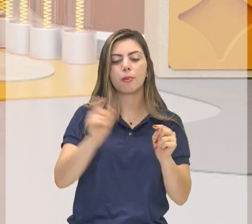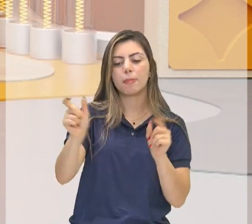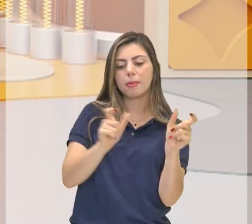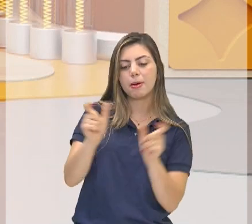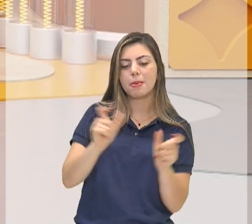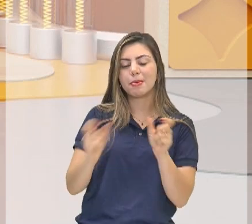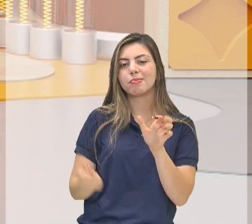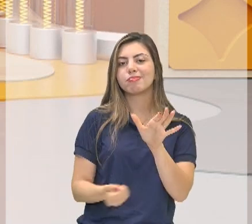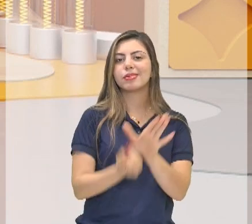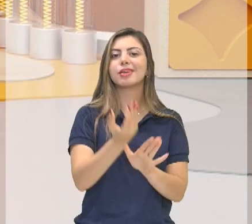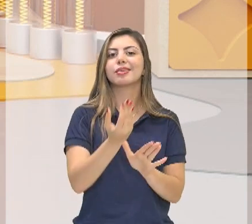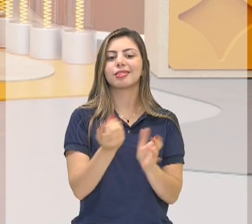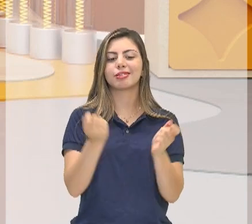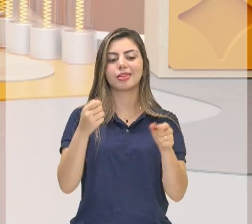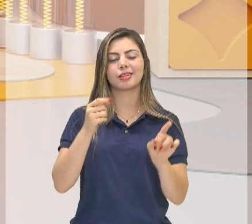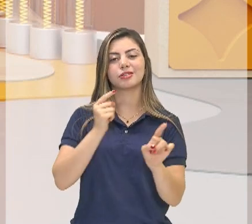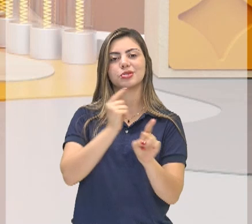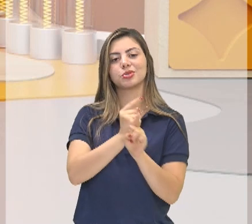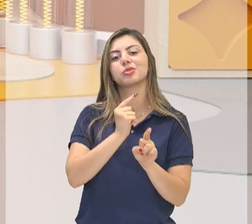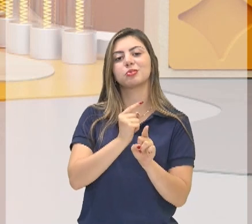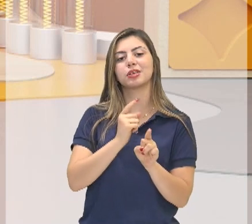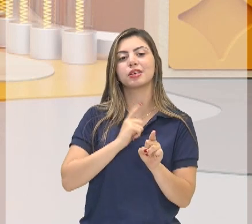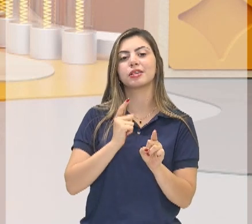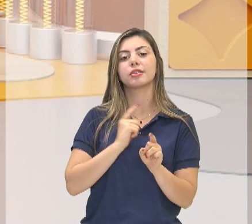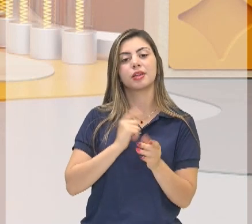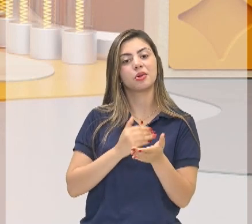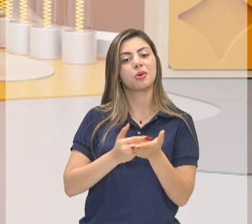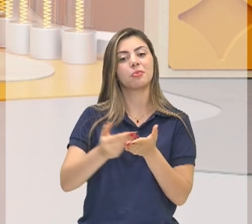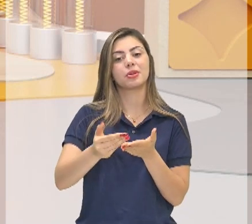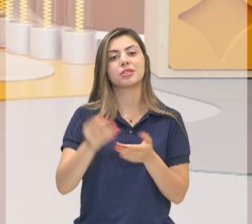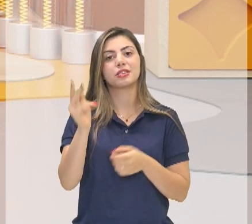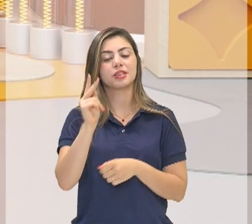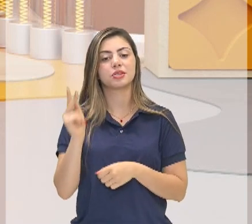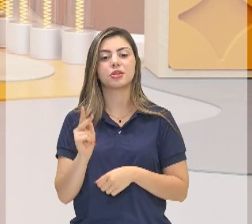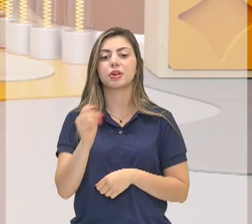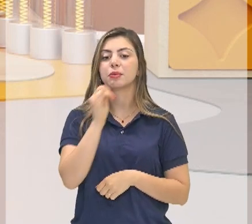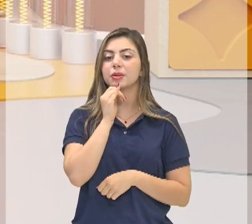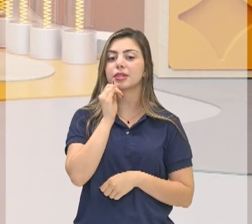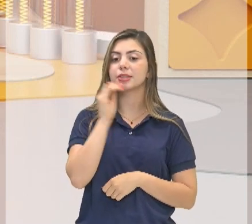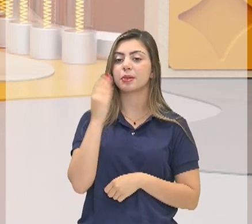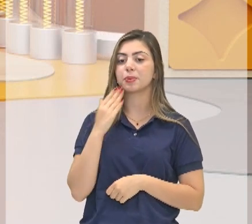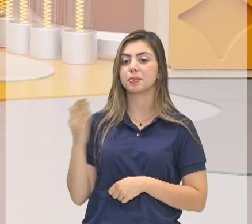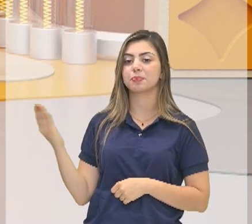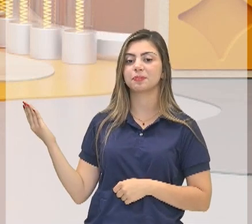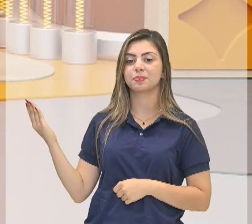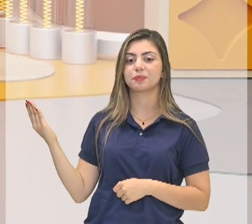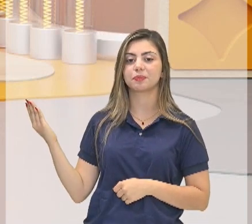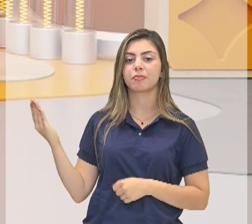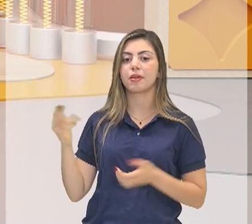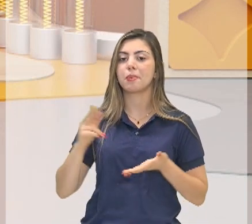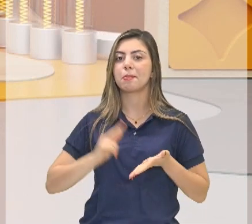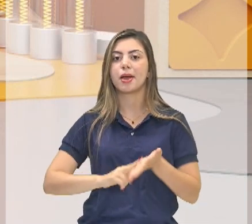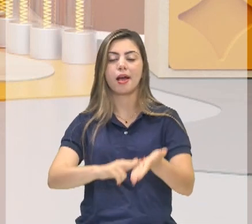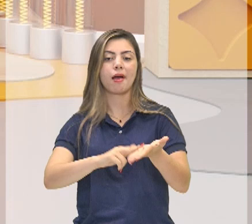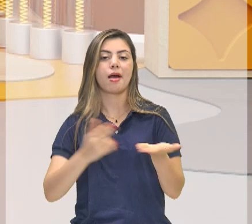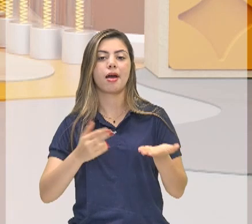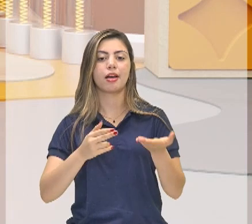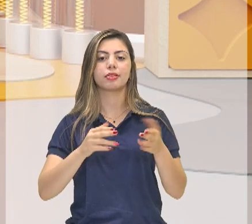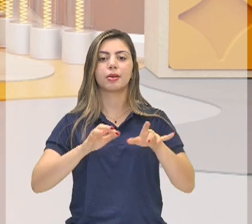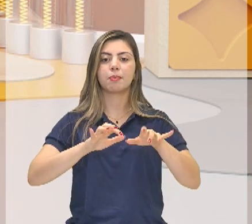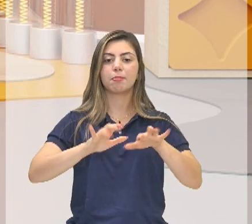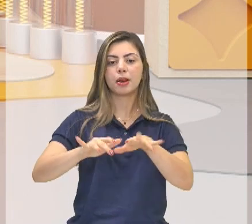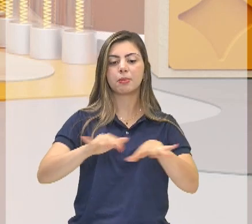fontes históricas que vão surgir agora, nesse exato momento. Olha só, uma carta, uma máquina